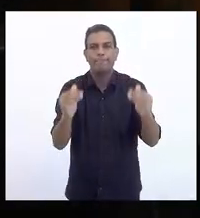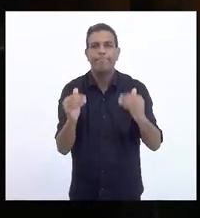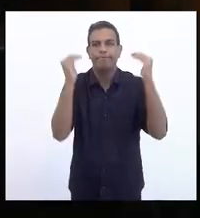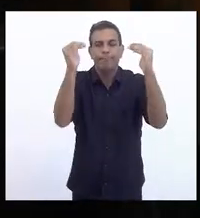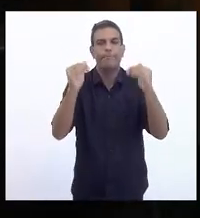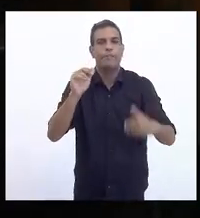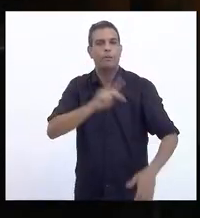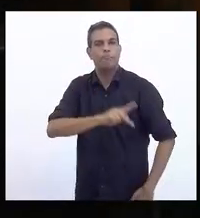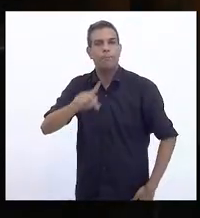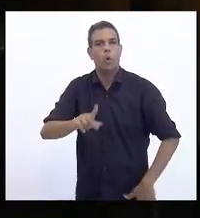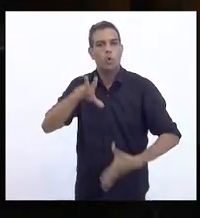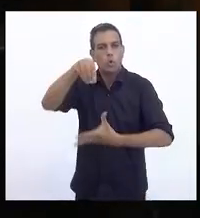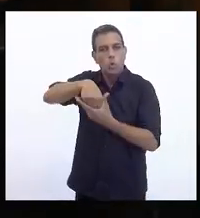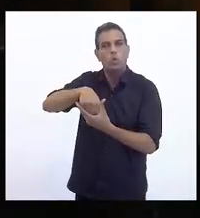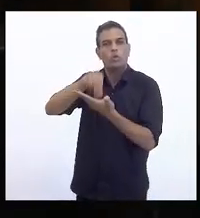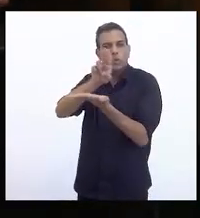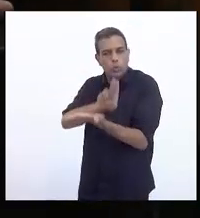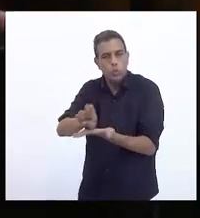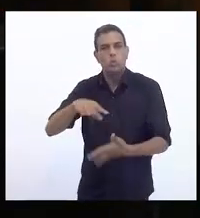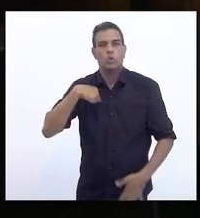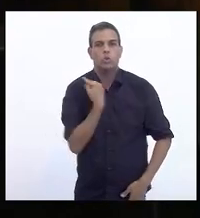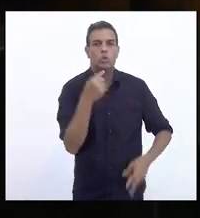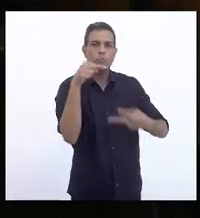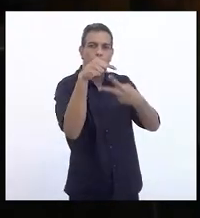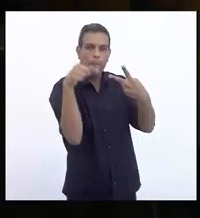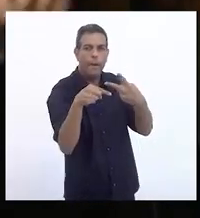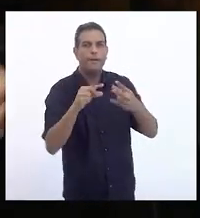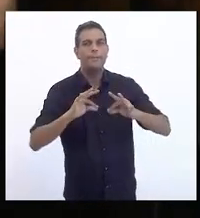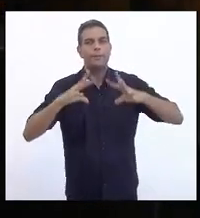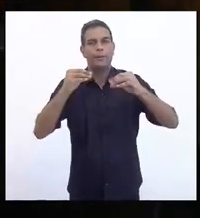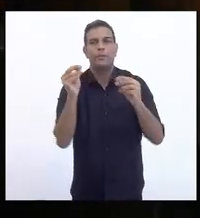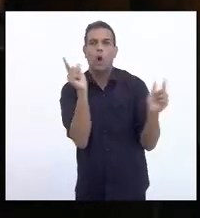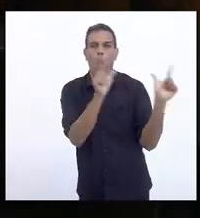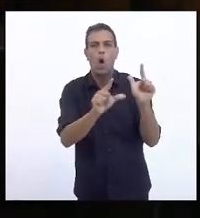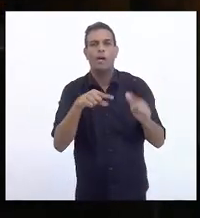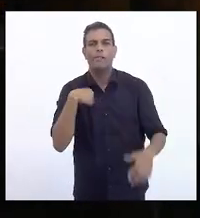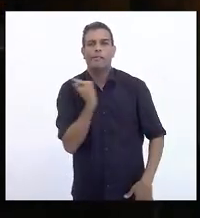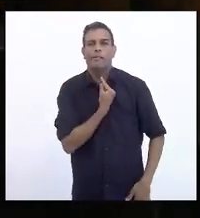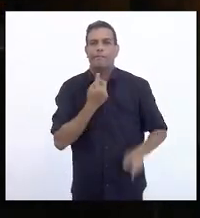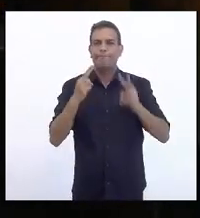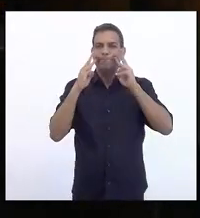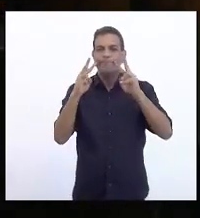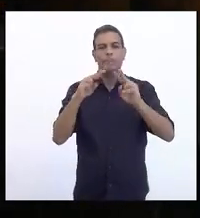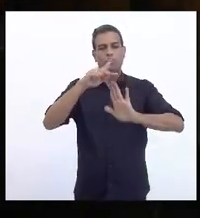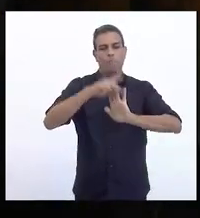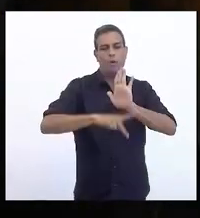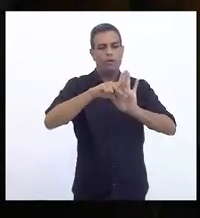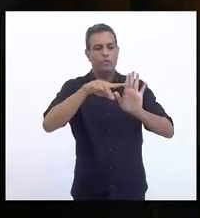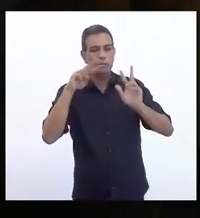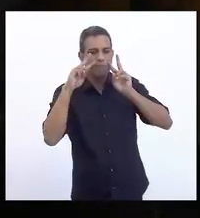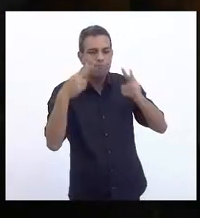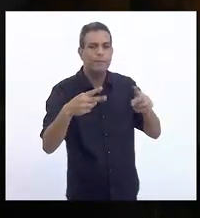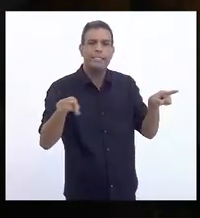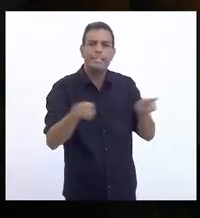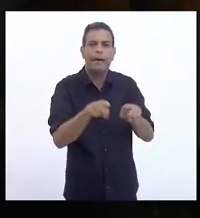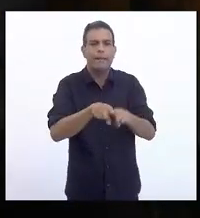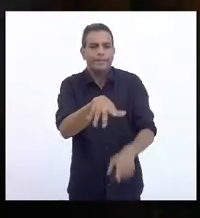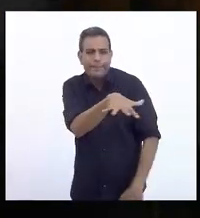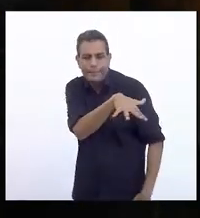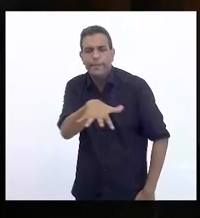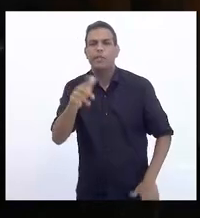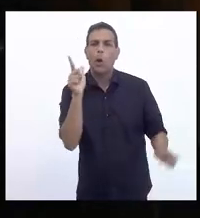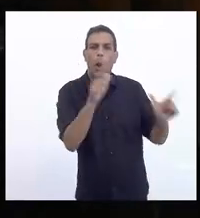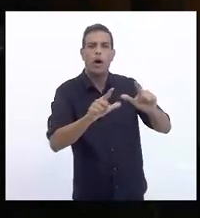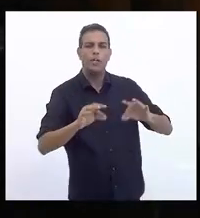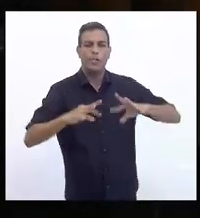público na Zona Oeste da cidade do Rio de Janeiro. São as duas únicas razões. Eu não tenho nenhum apreço por esse projeto, eu sou aqui apelidado, André.